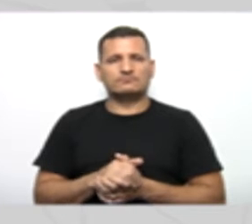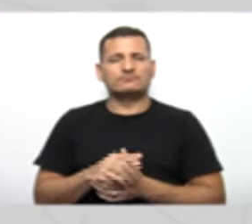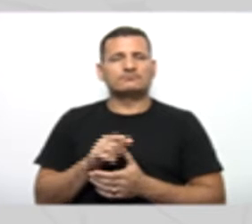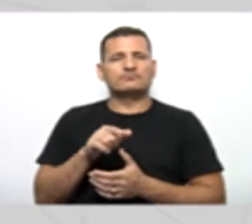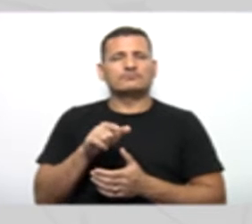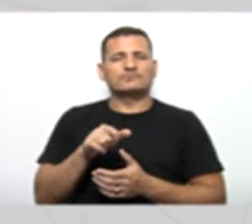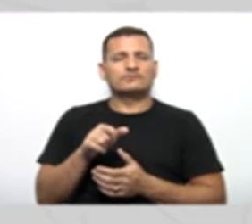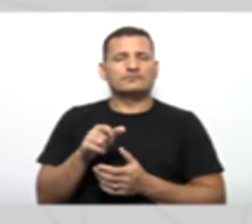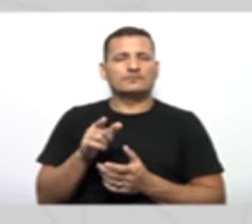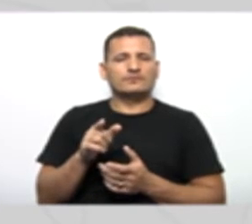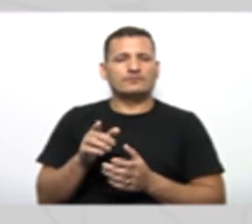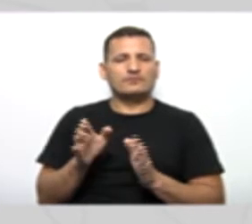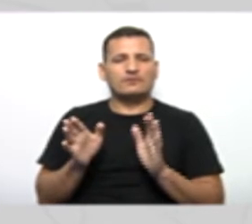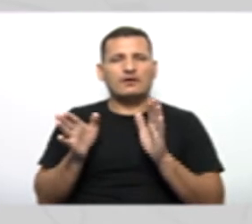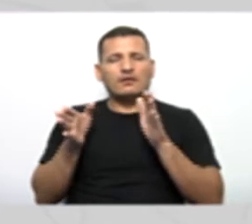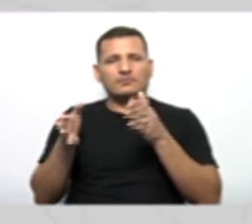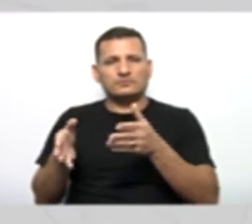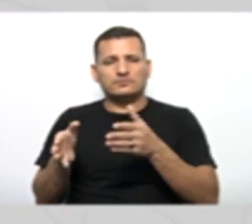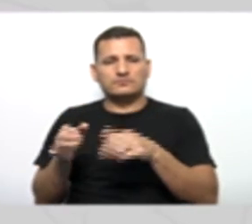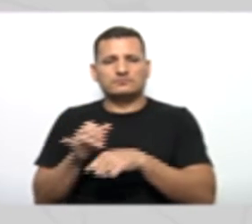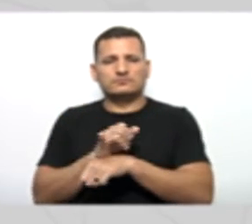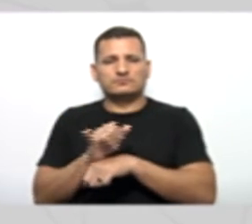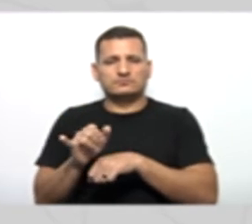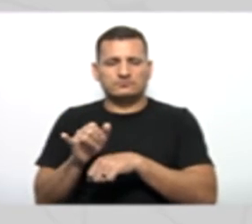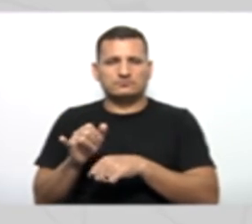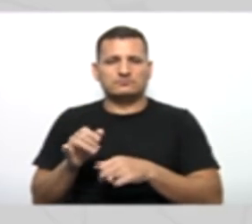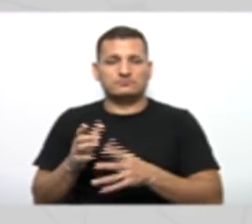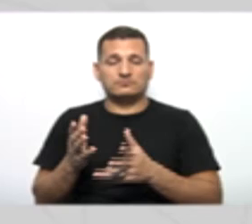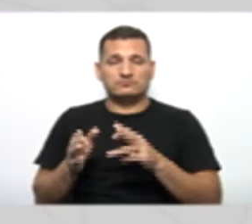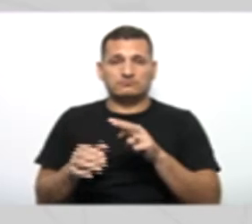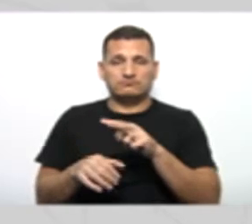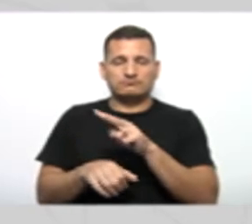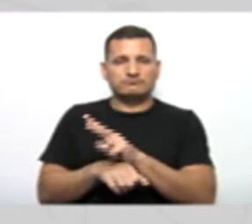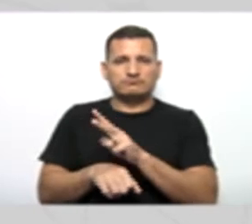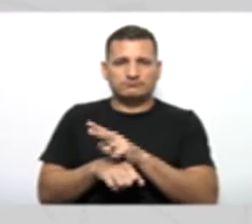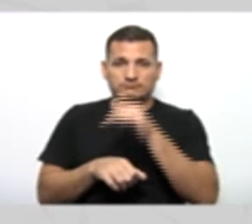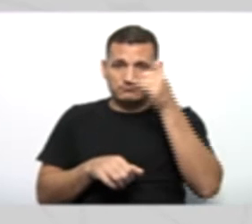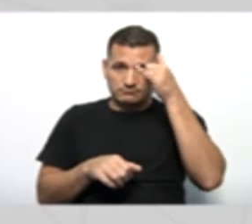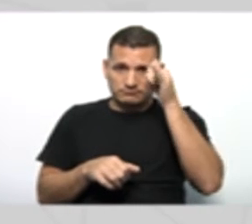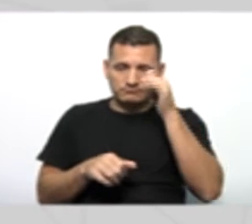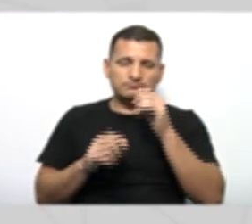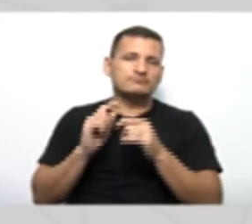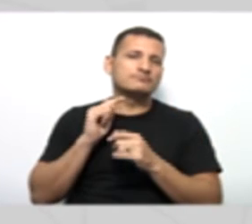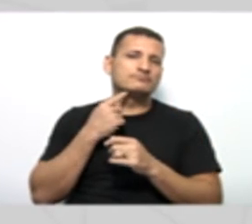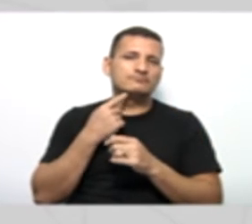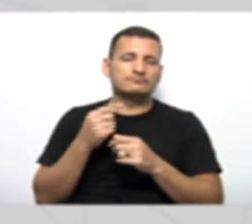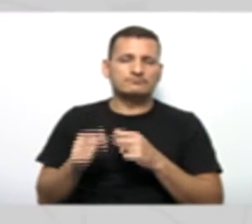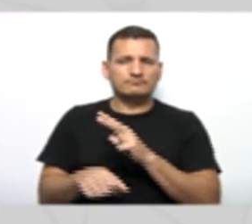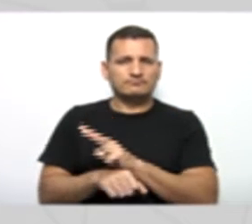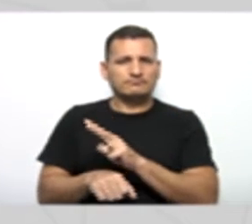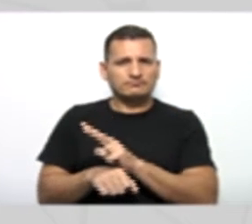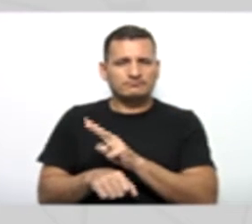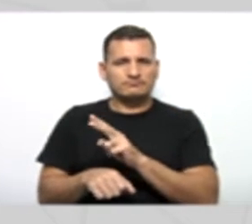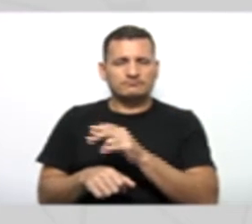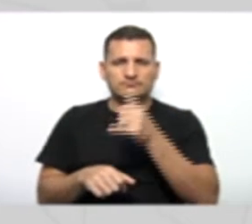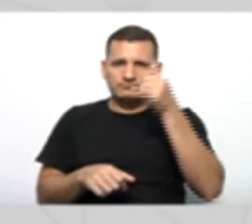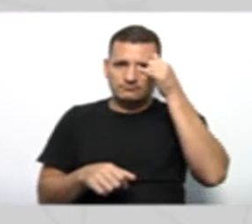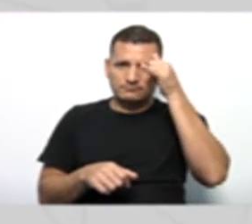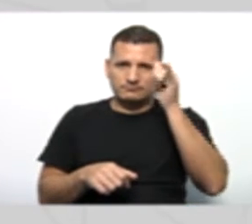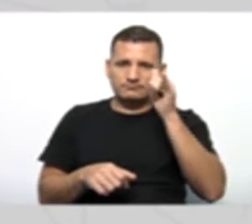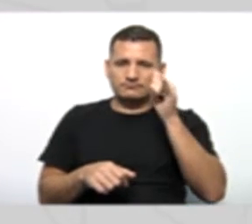custo. Prevenção da poluição. Já a prevenção da poluição, ela busca prevenir que o meio ambiente, que